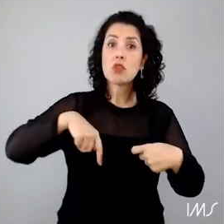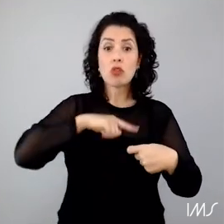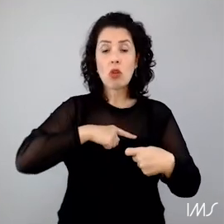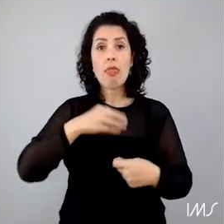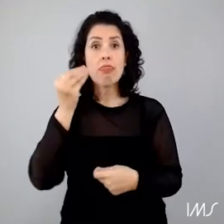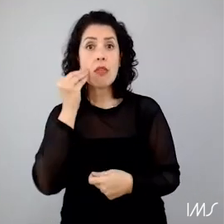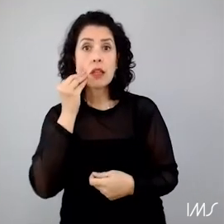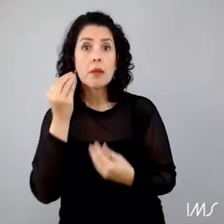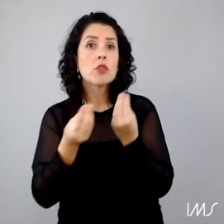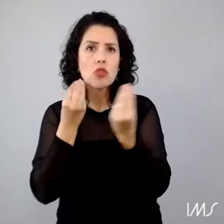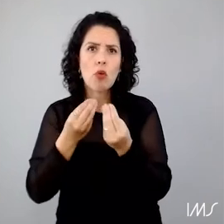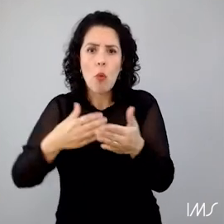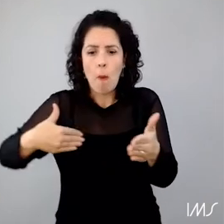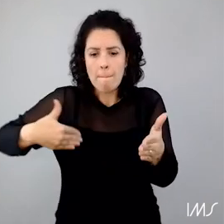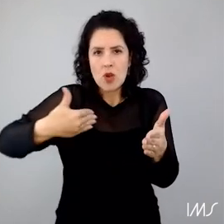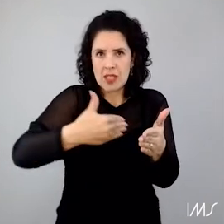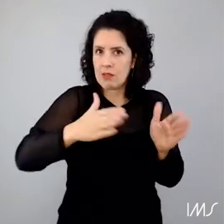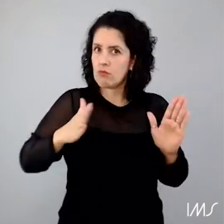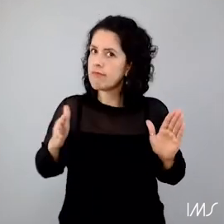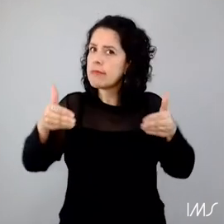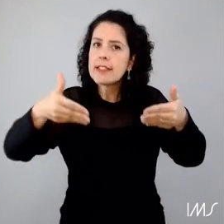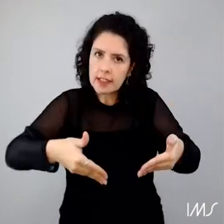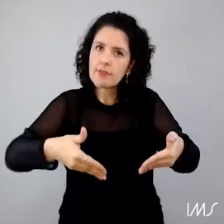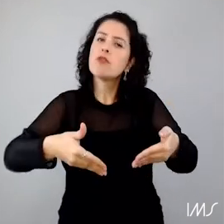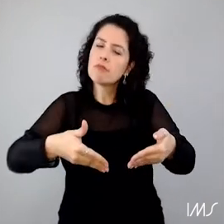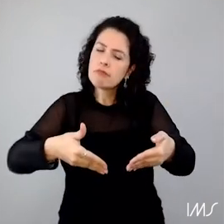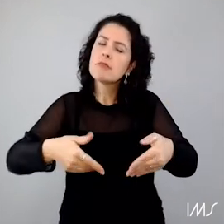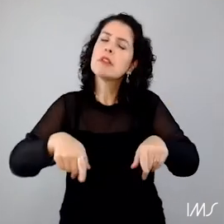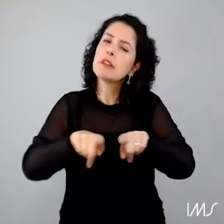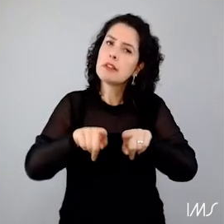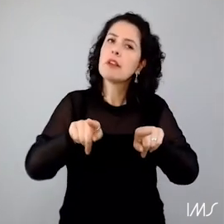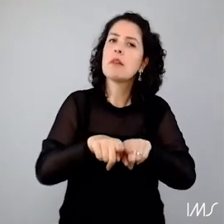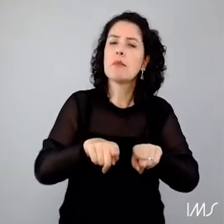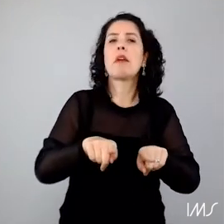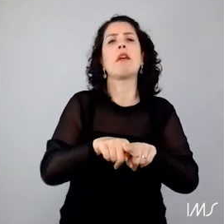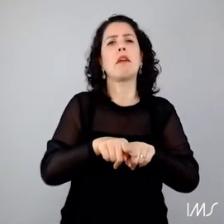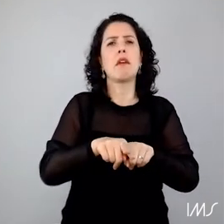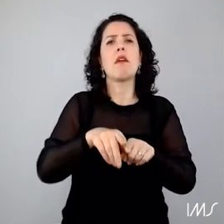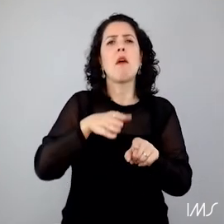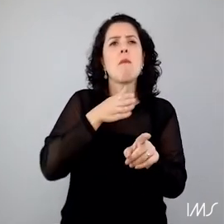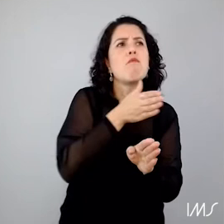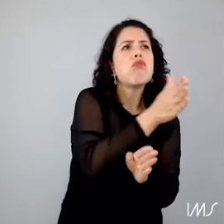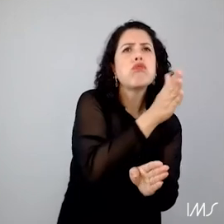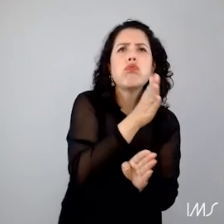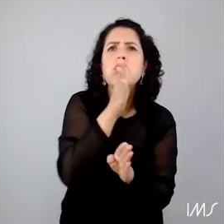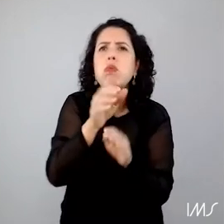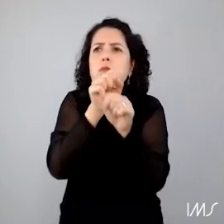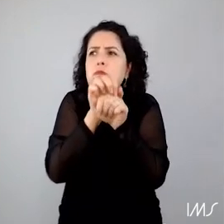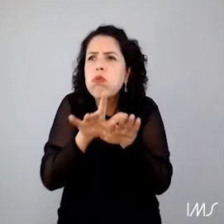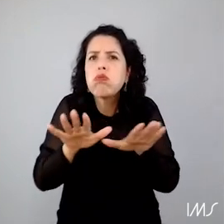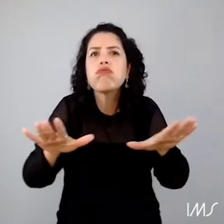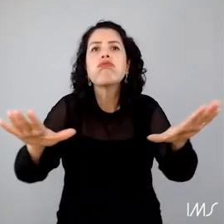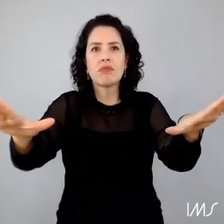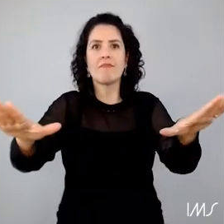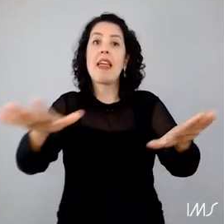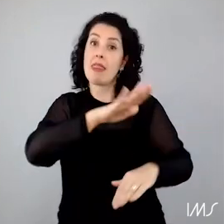alcança grande penetração, né, e crescente penetração no campo cultural, e que, ao mesmo tempo, é um processo, obviamente,